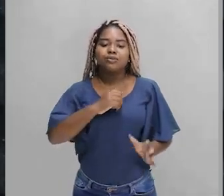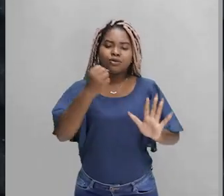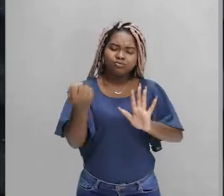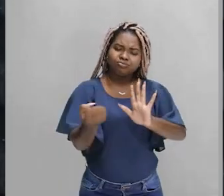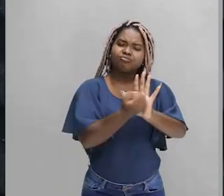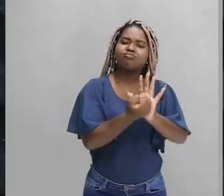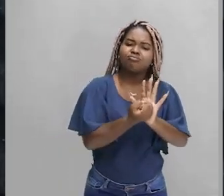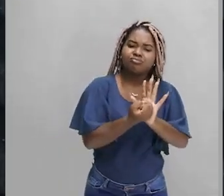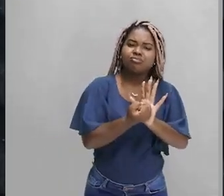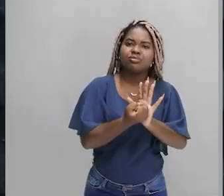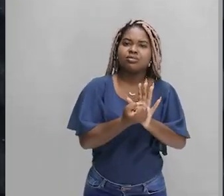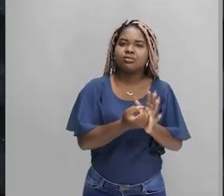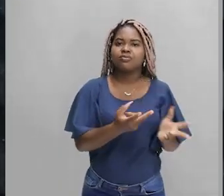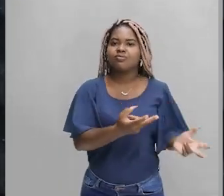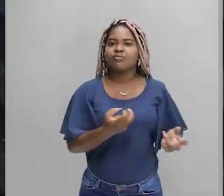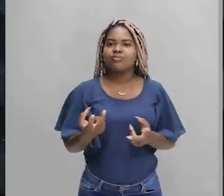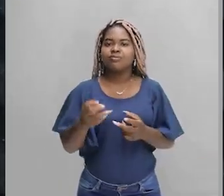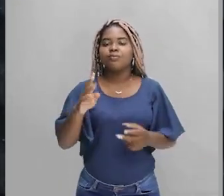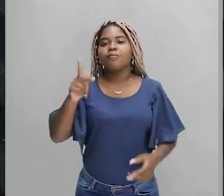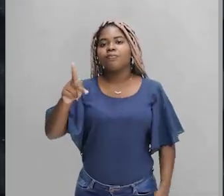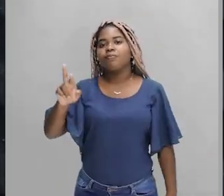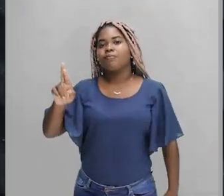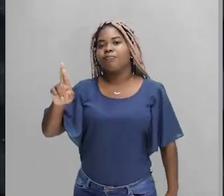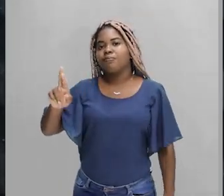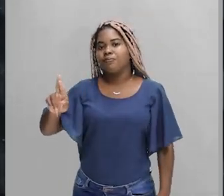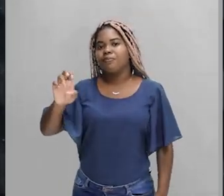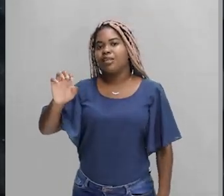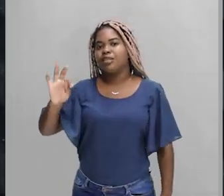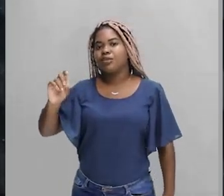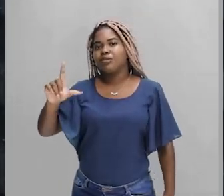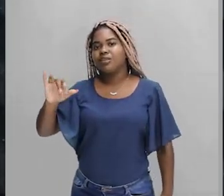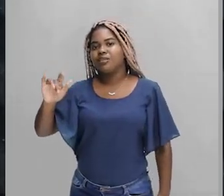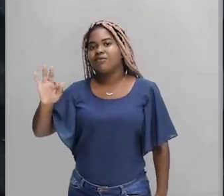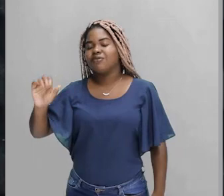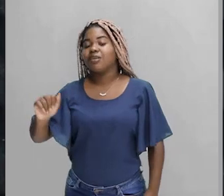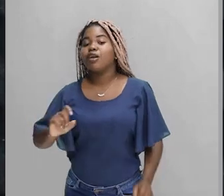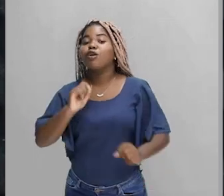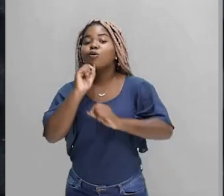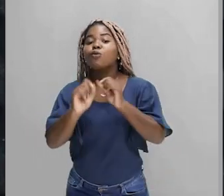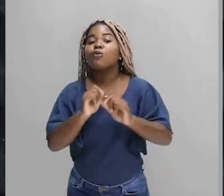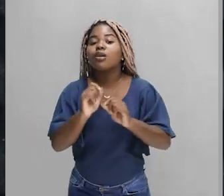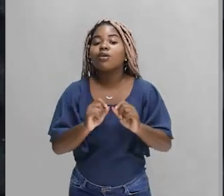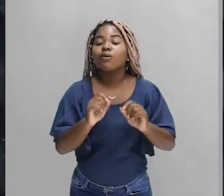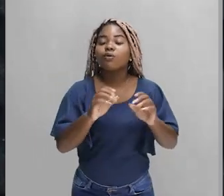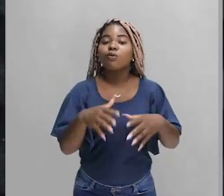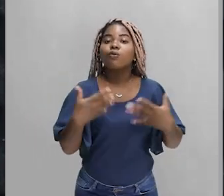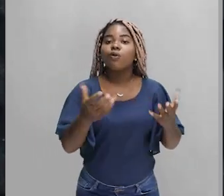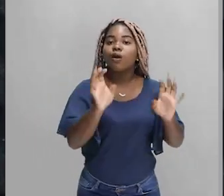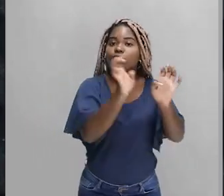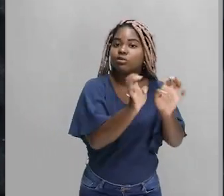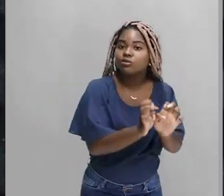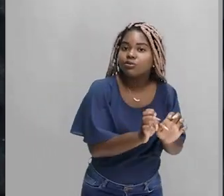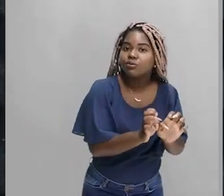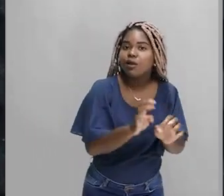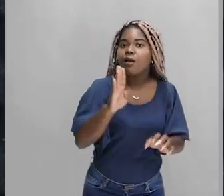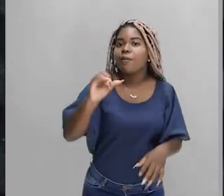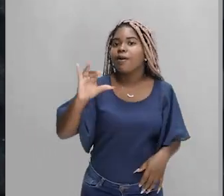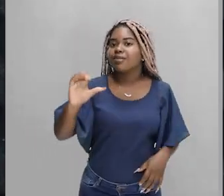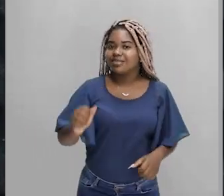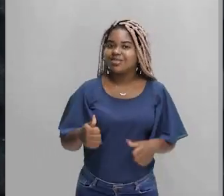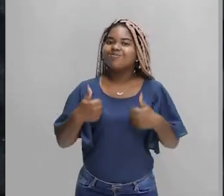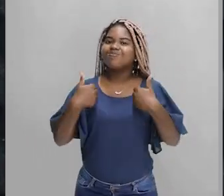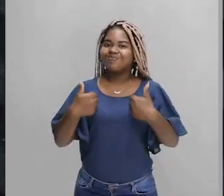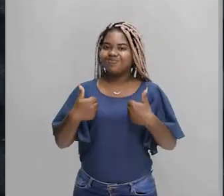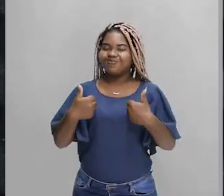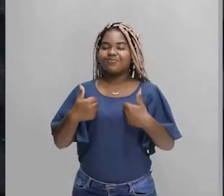petrolífera. Essa área está relacionada com que tipo de estrutura geológica? Bacia sedimentar. Beleza? Cara,